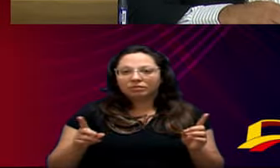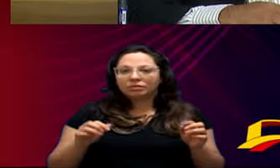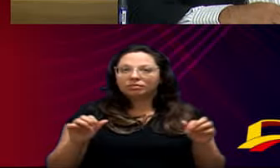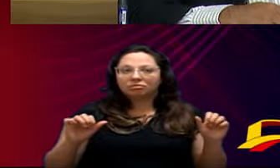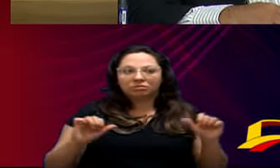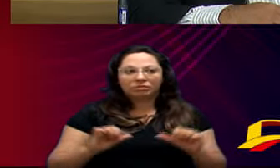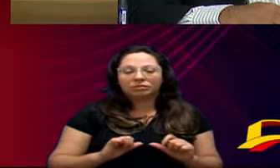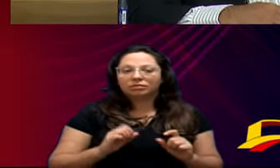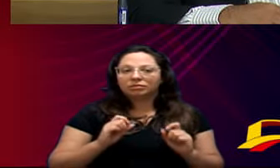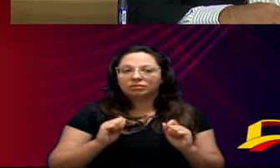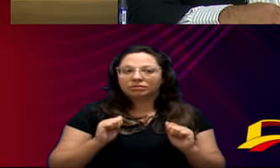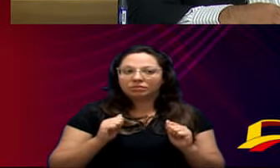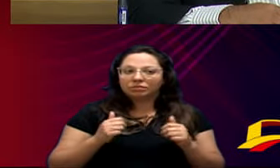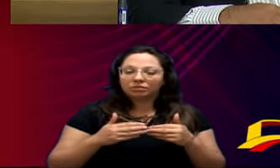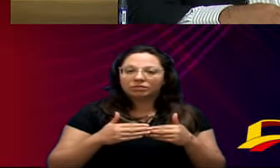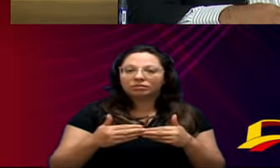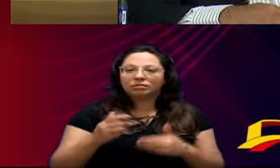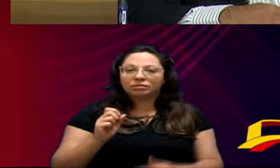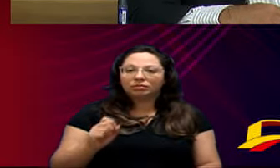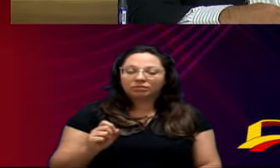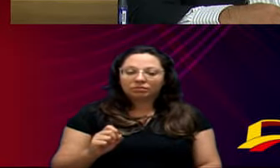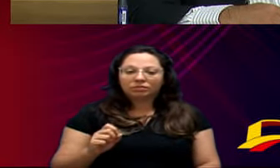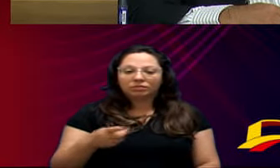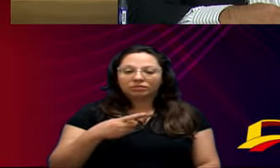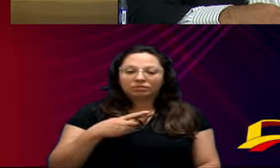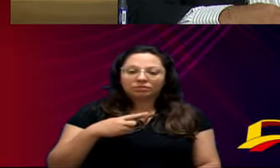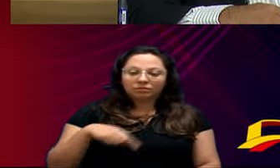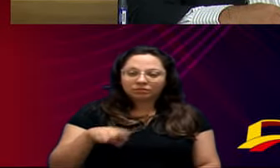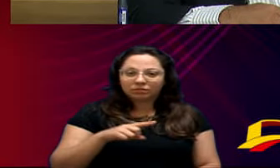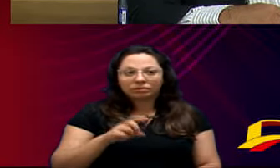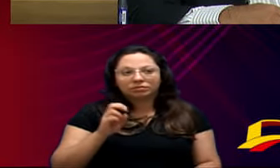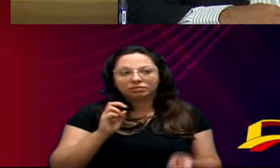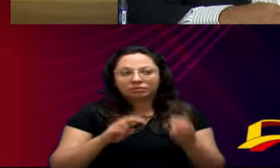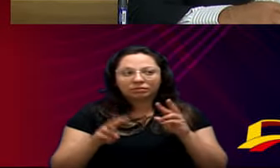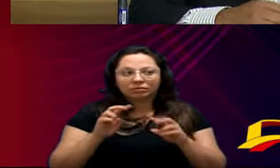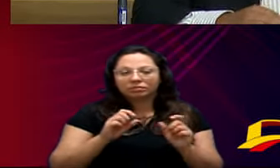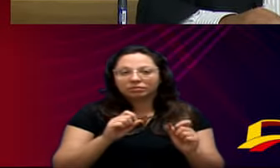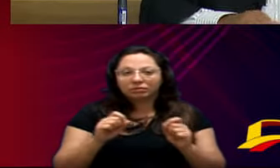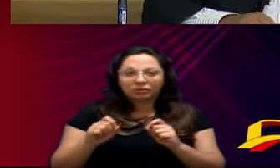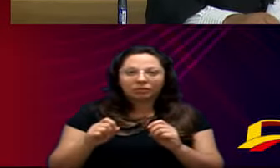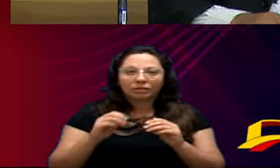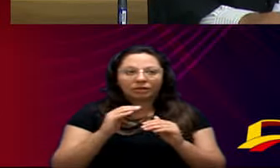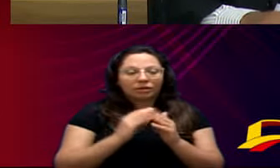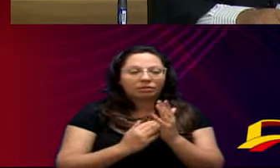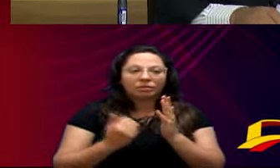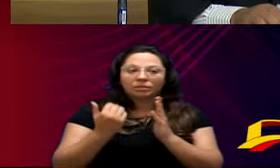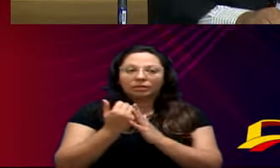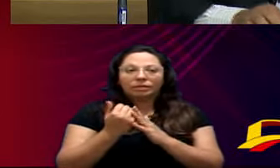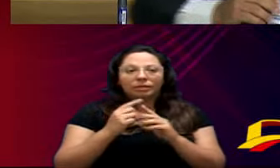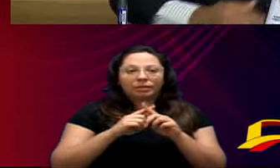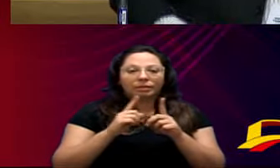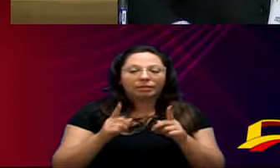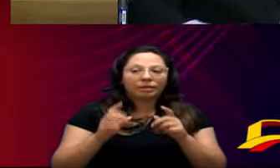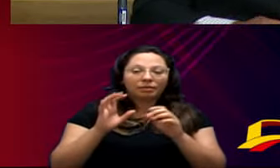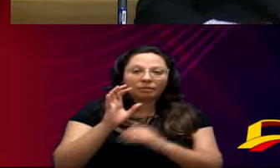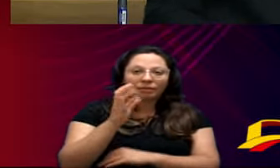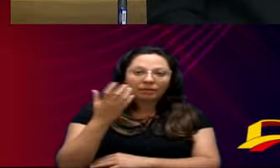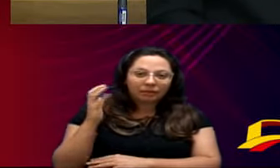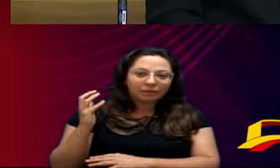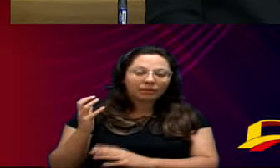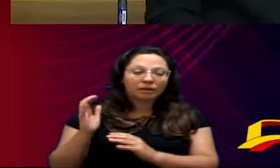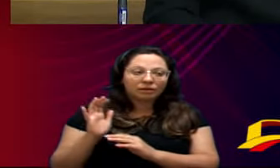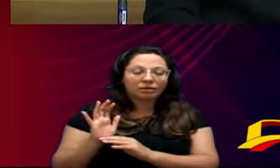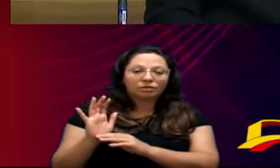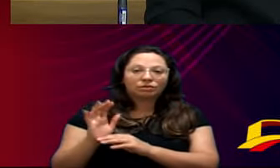ambiente Quais são as visões né Eh de ampliação de acesso mas defendendo ali o meio ambiente Então tem